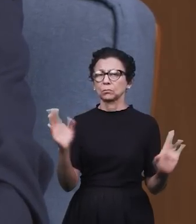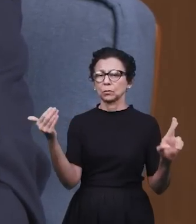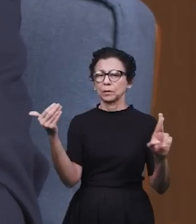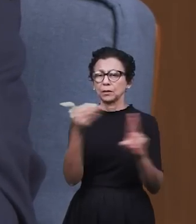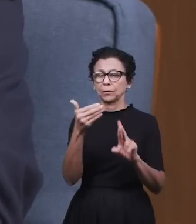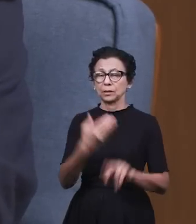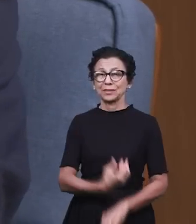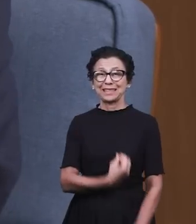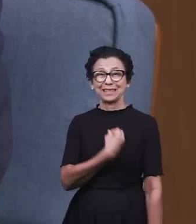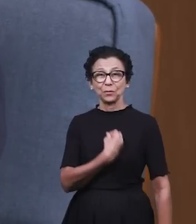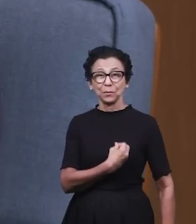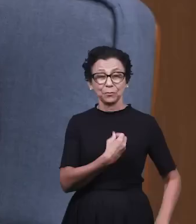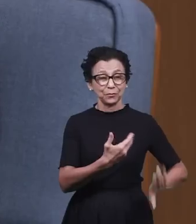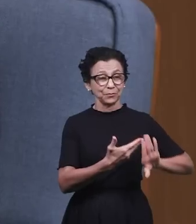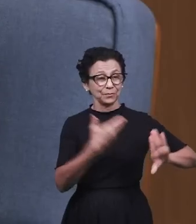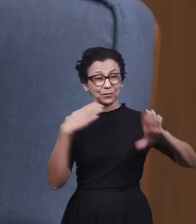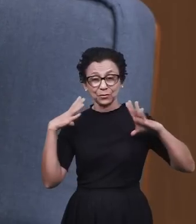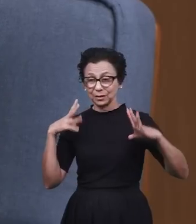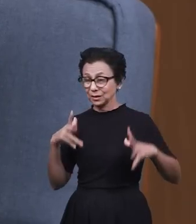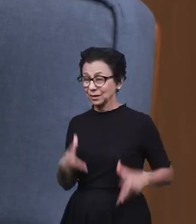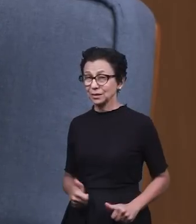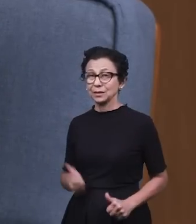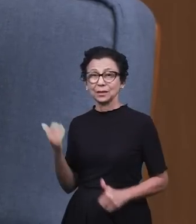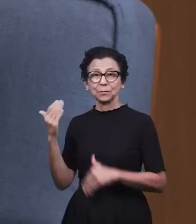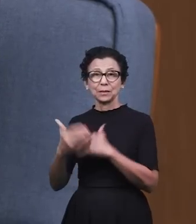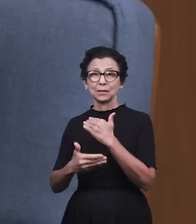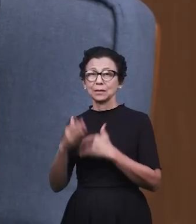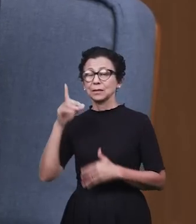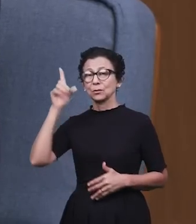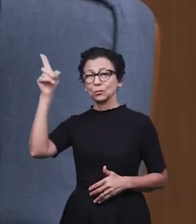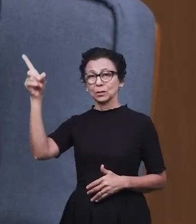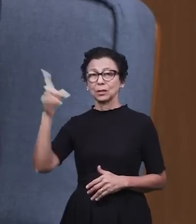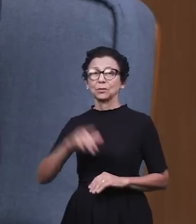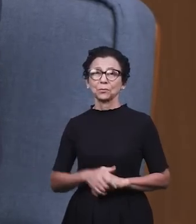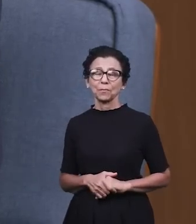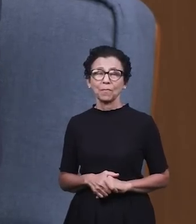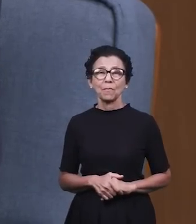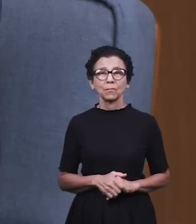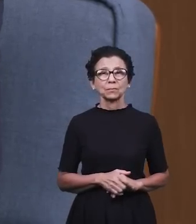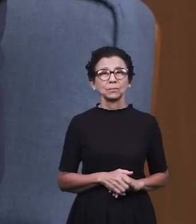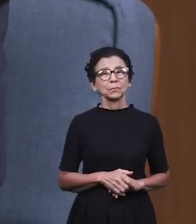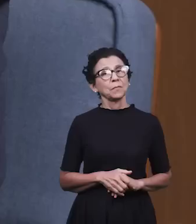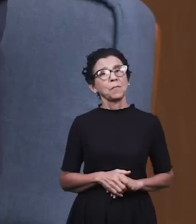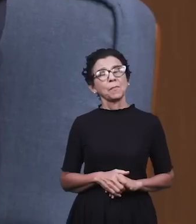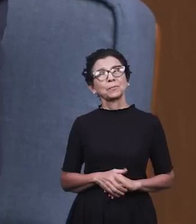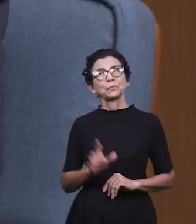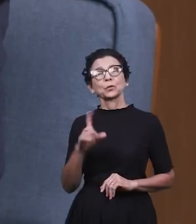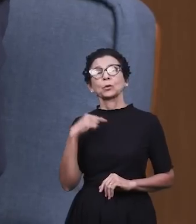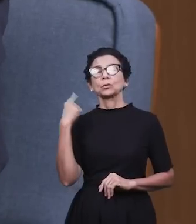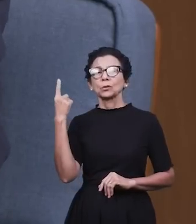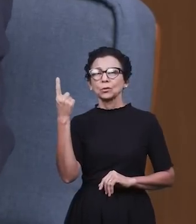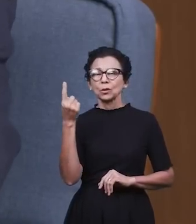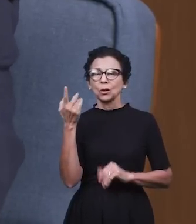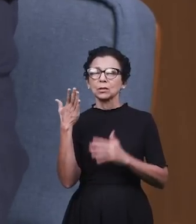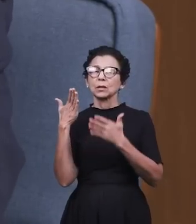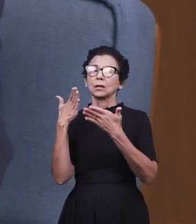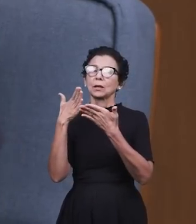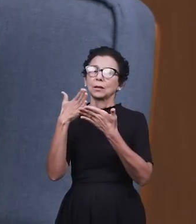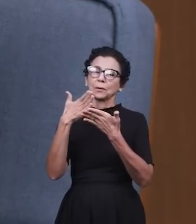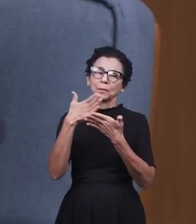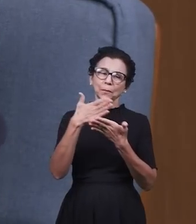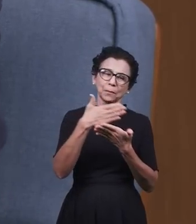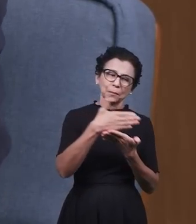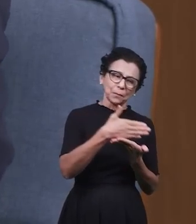Senhor. Amém. E quando nós estamos distantes dele, ele quer nos tomar